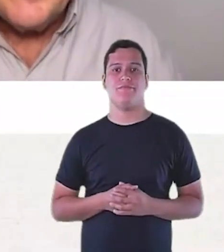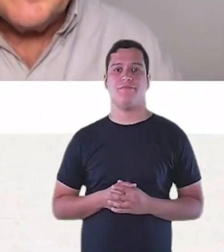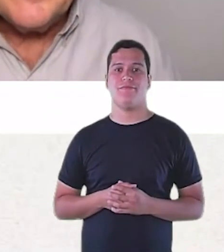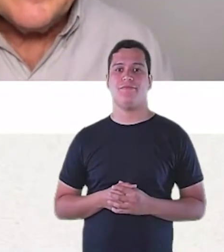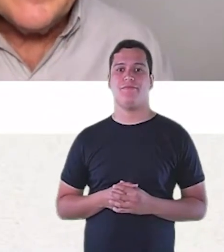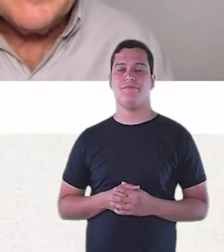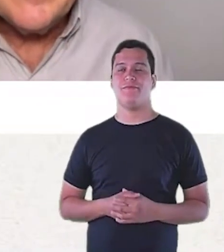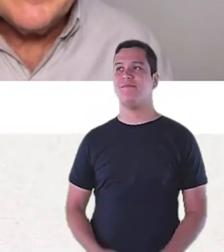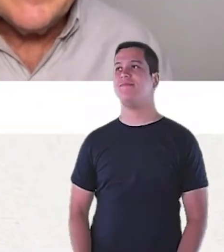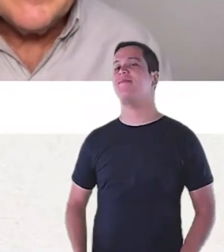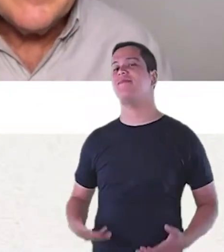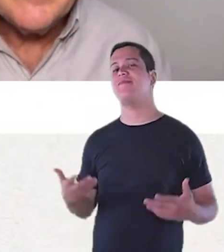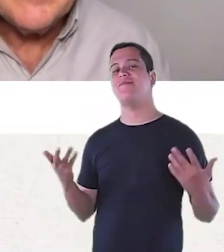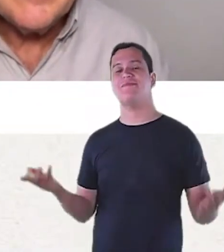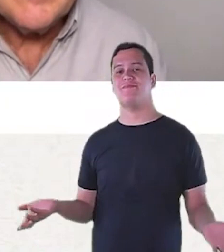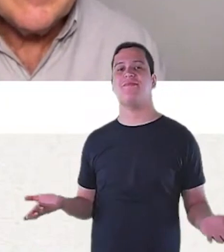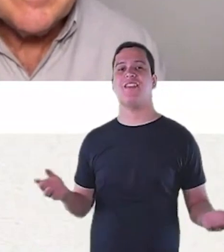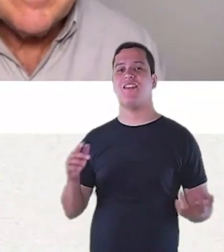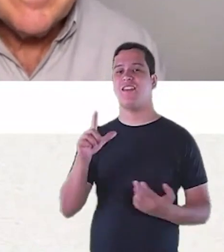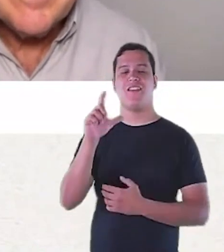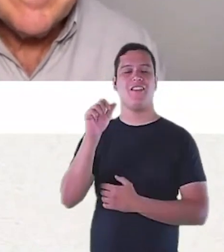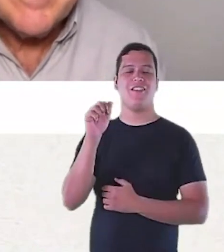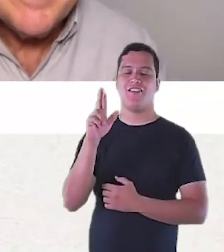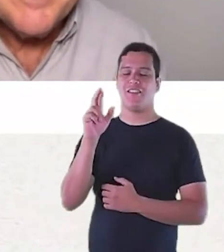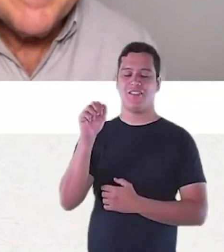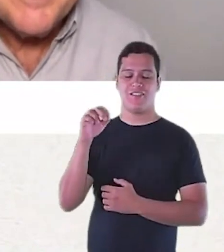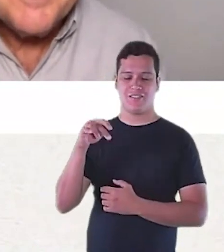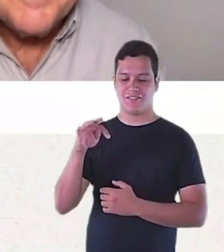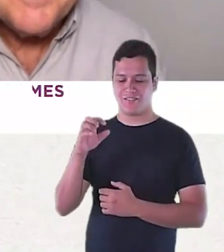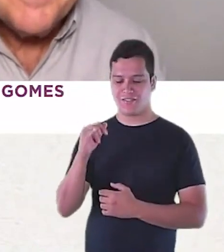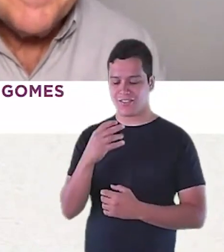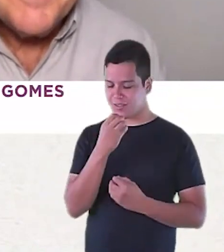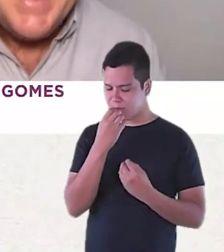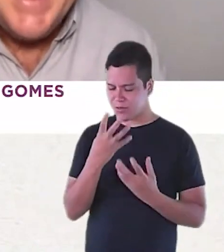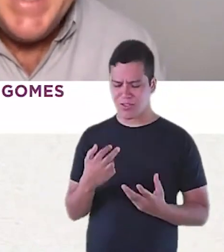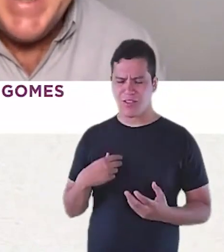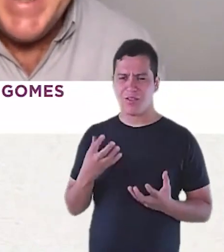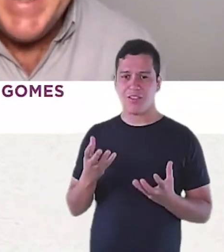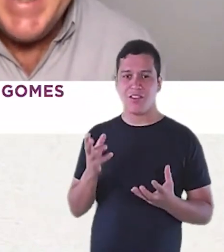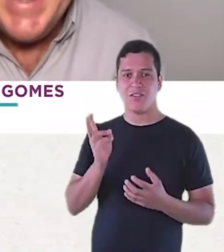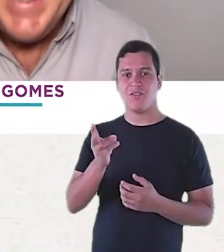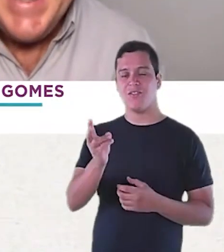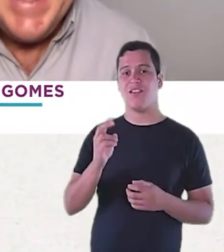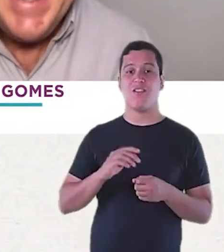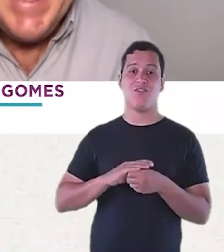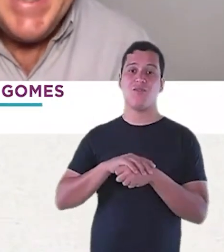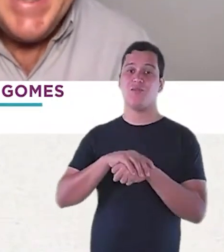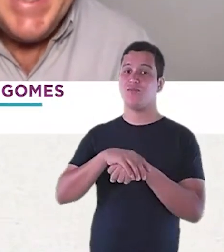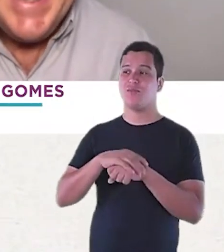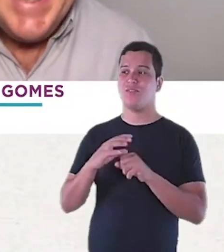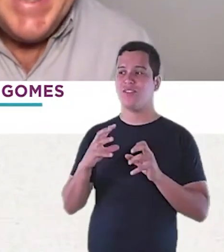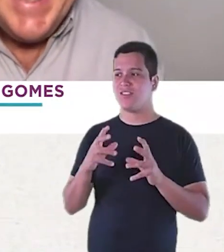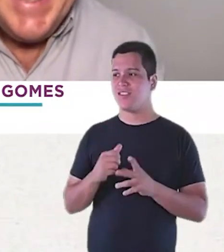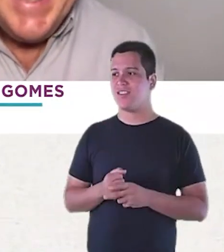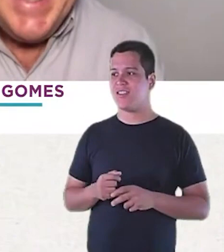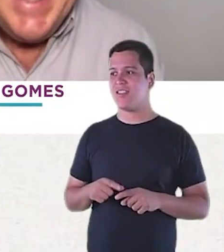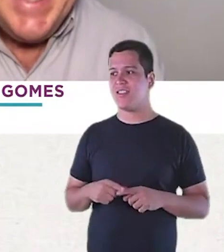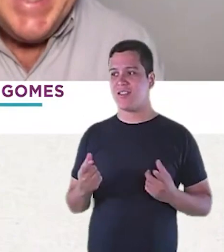Ei, Laurentino, maravilhoso. Eu ficava a noite inteira aqui, até amanhã cedo conversando. Mas,